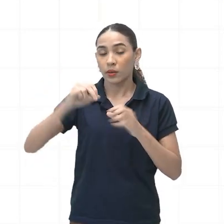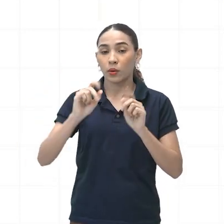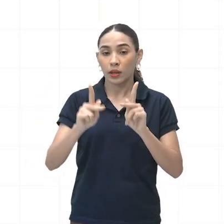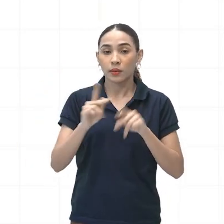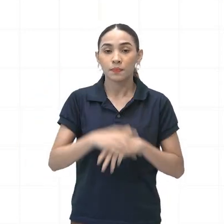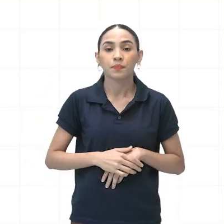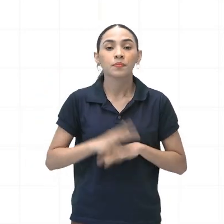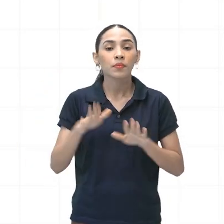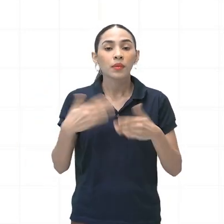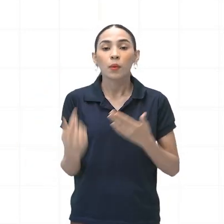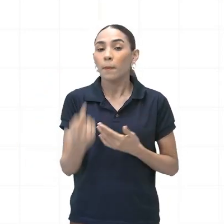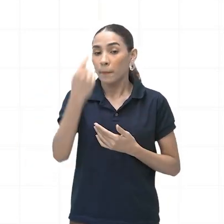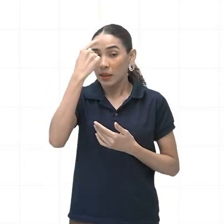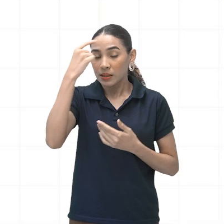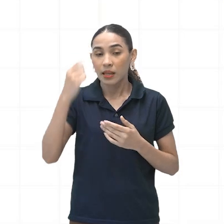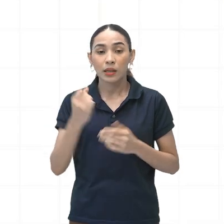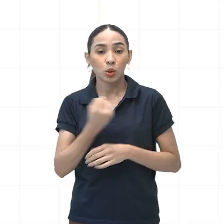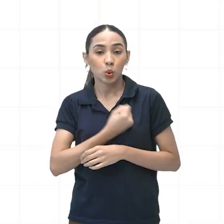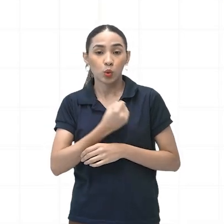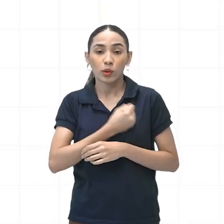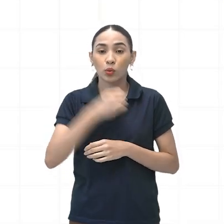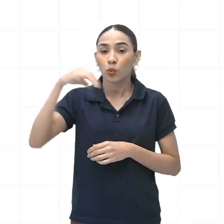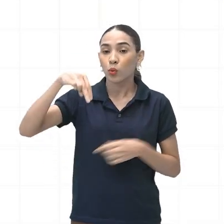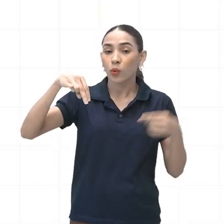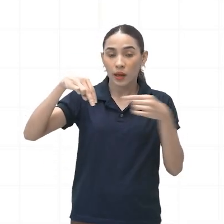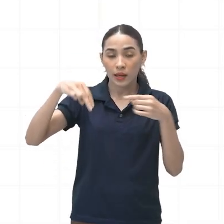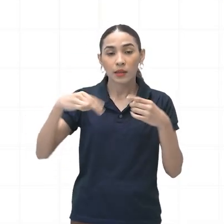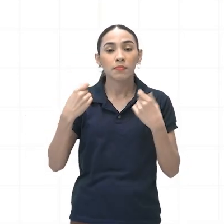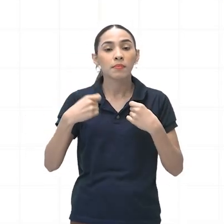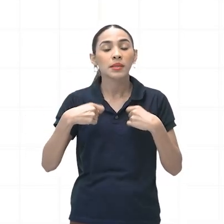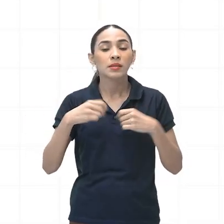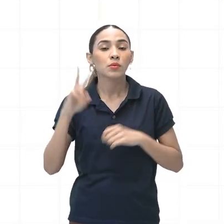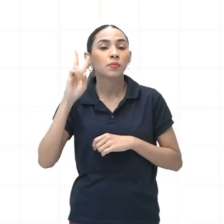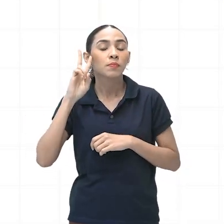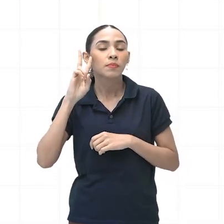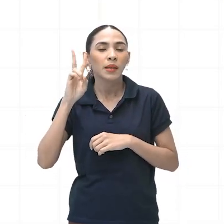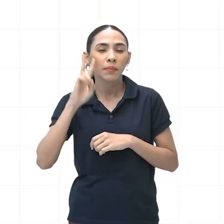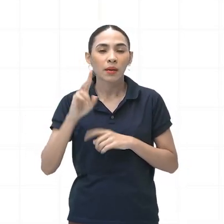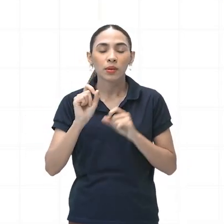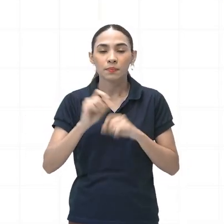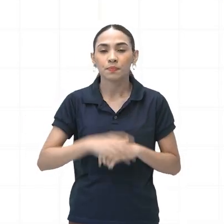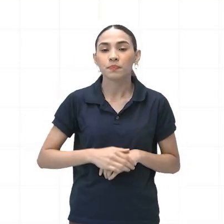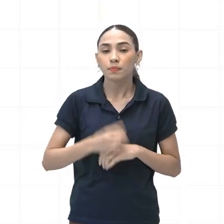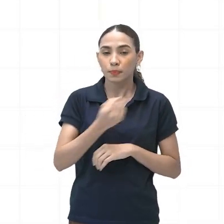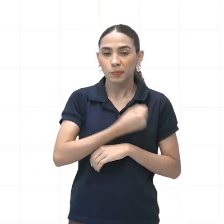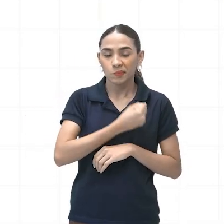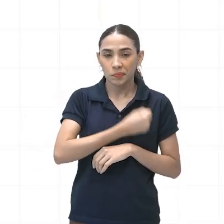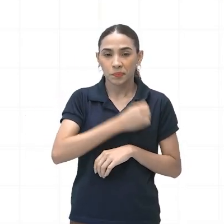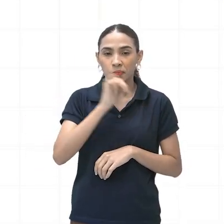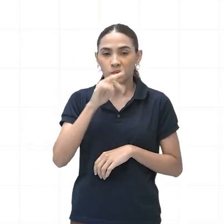Então, pensei em número natural, eu tenho que pensar que são valores inteiros e, além de